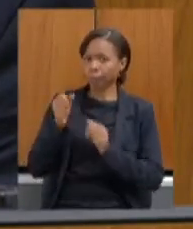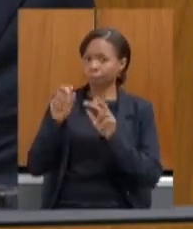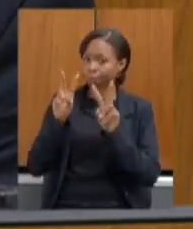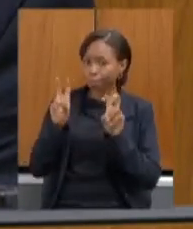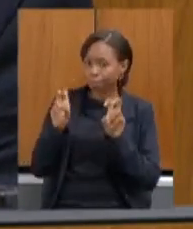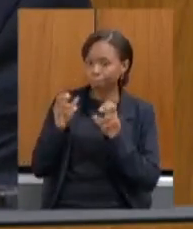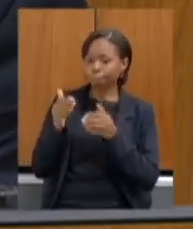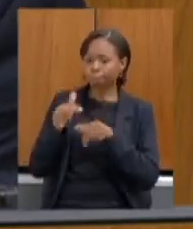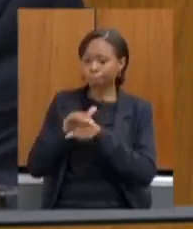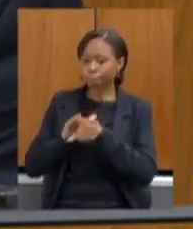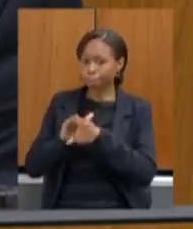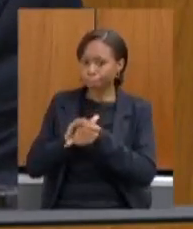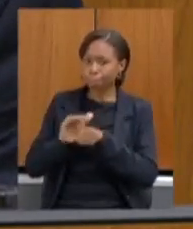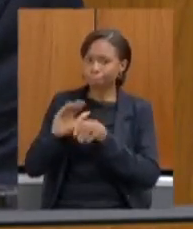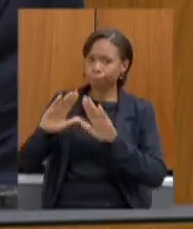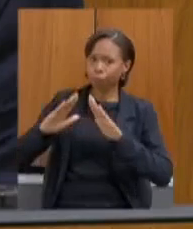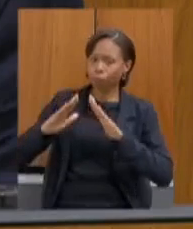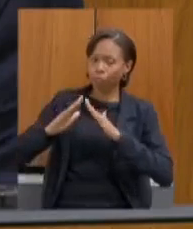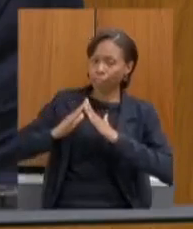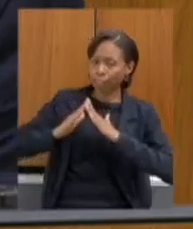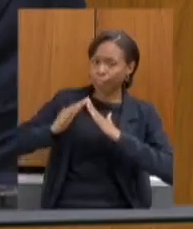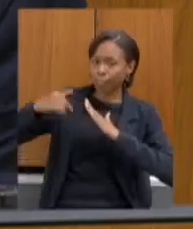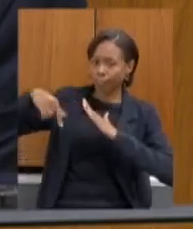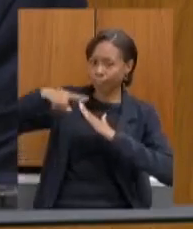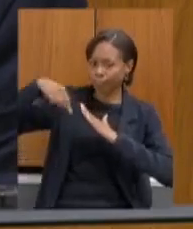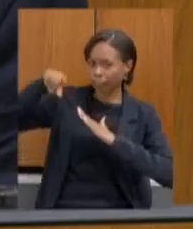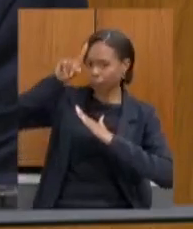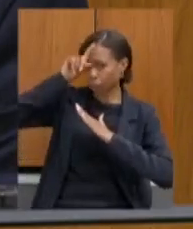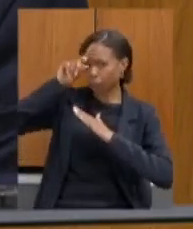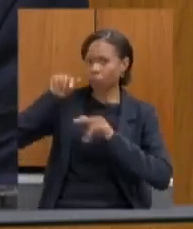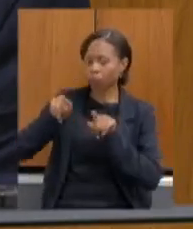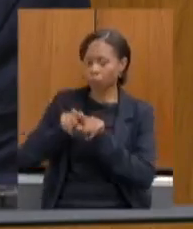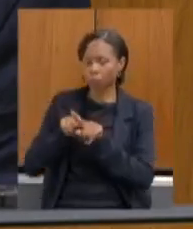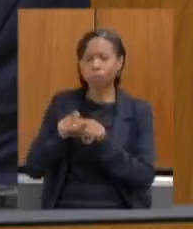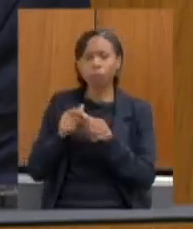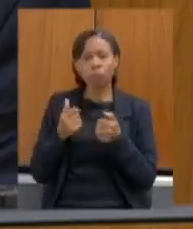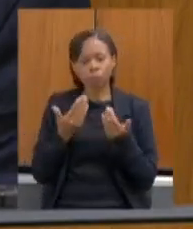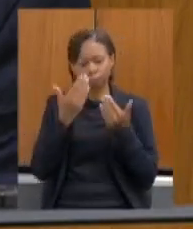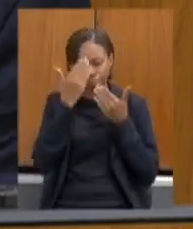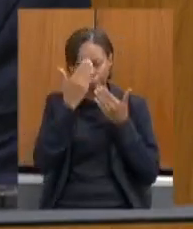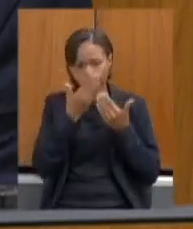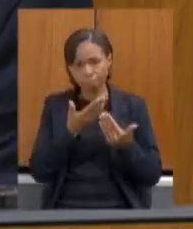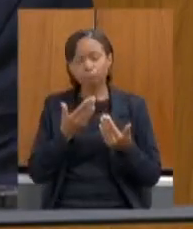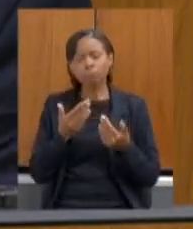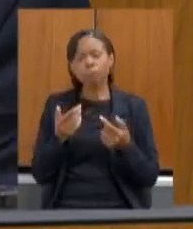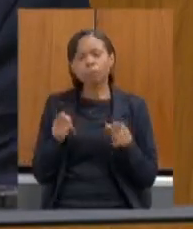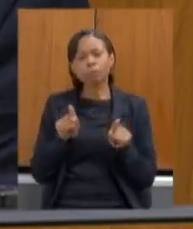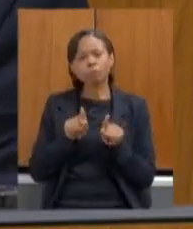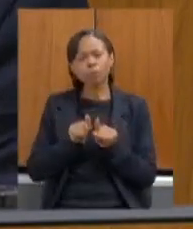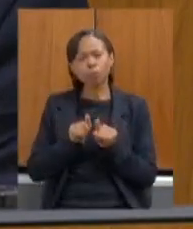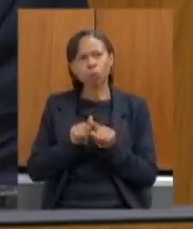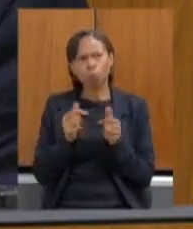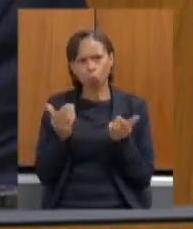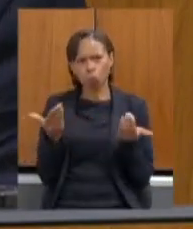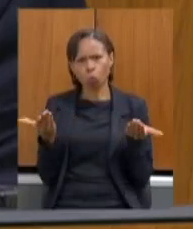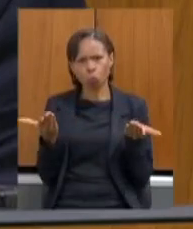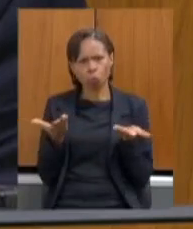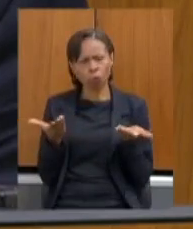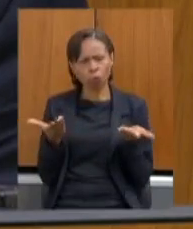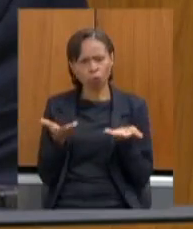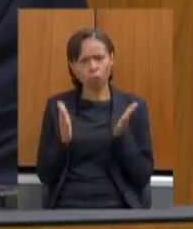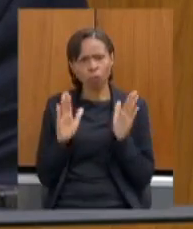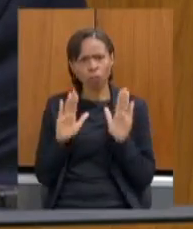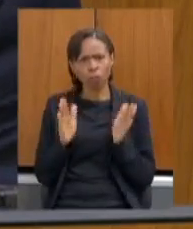também. Então, eu quero agradecer V. Exª. Uma coisa, e hoje eu tive aqui também a